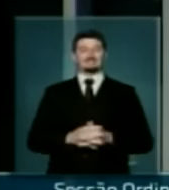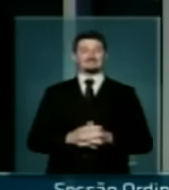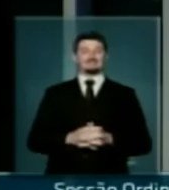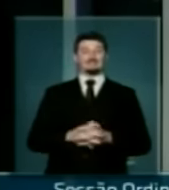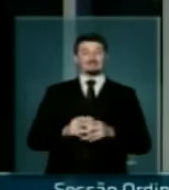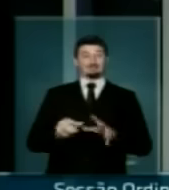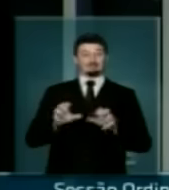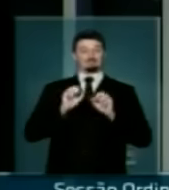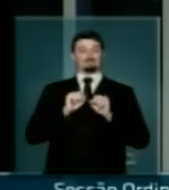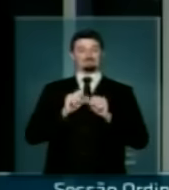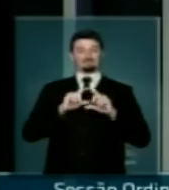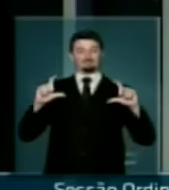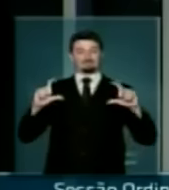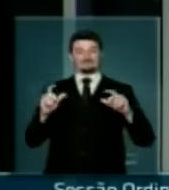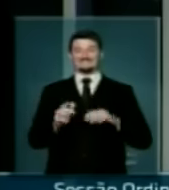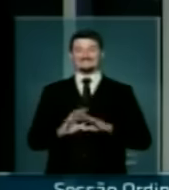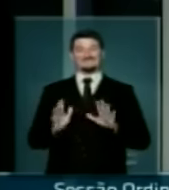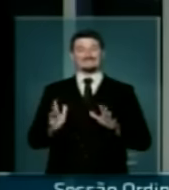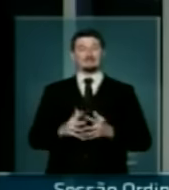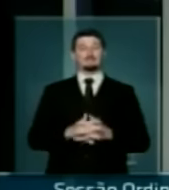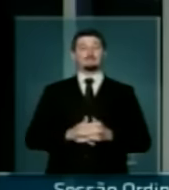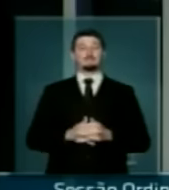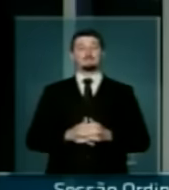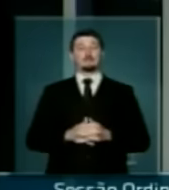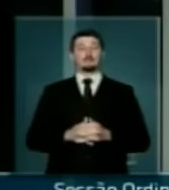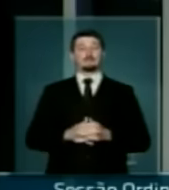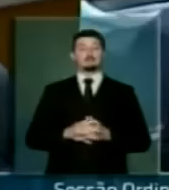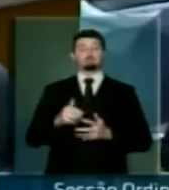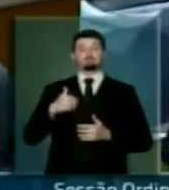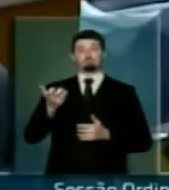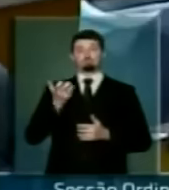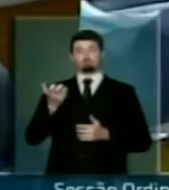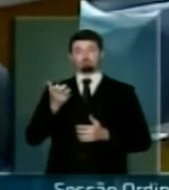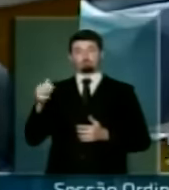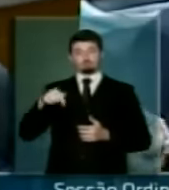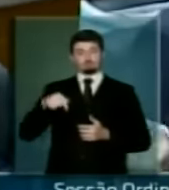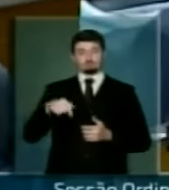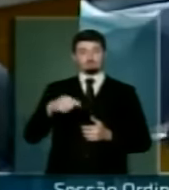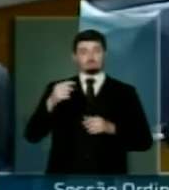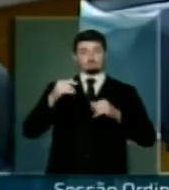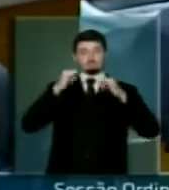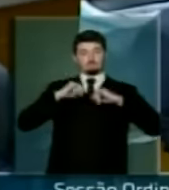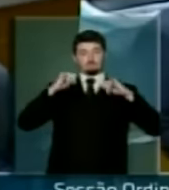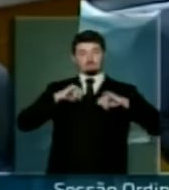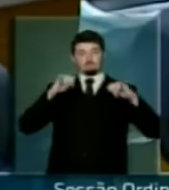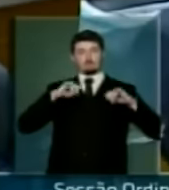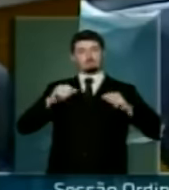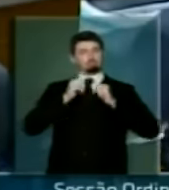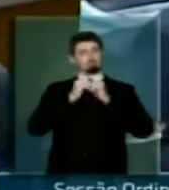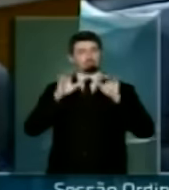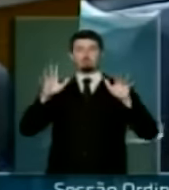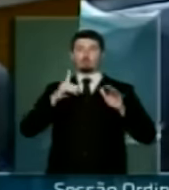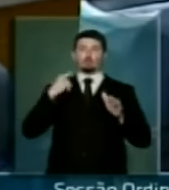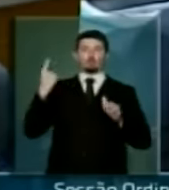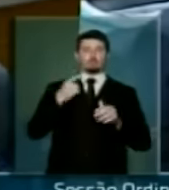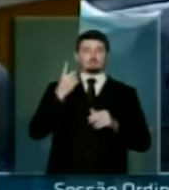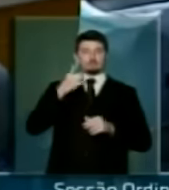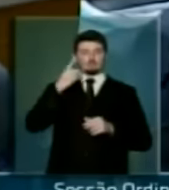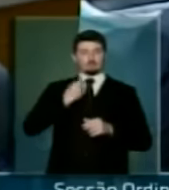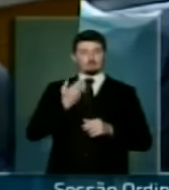Senão pega. Tá certo. Bem, eu gostaria de fazer aqui publicamente aos deputados, às